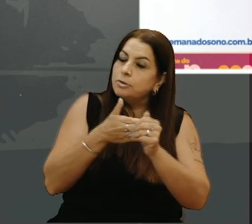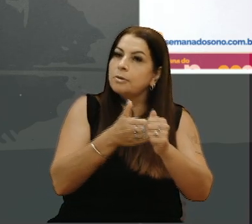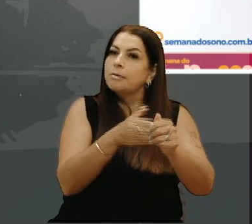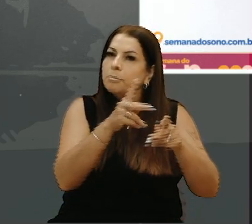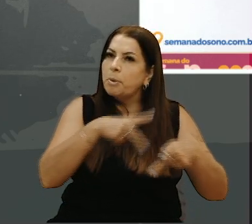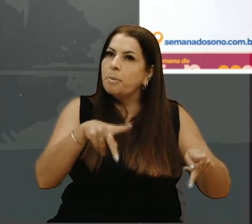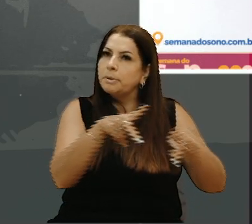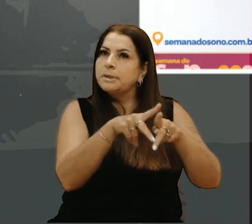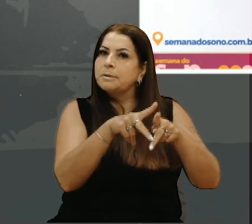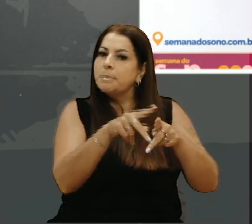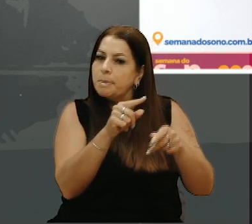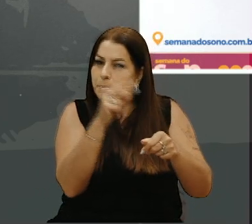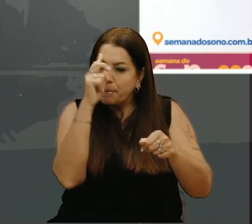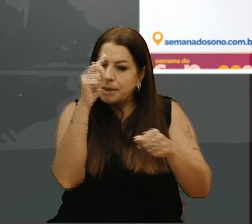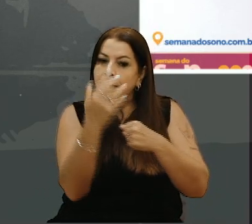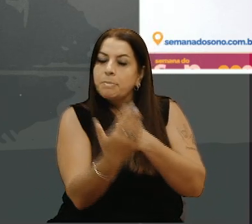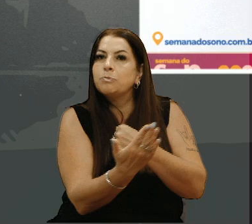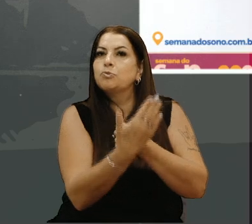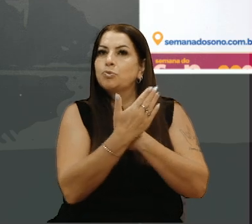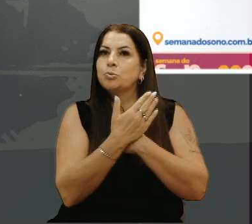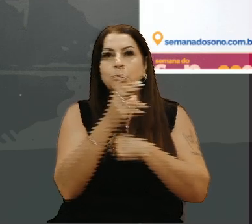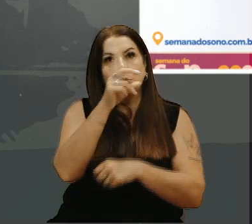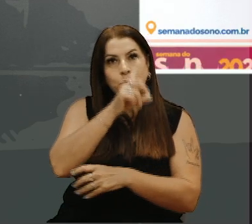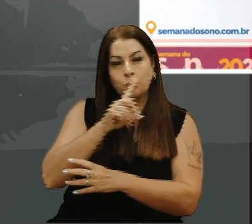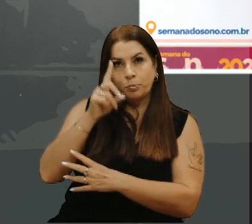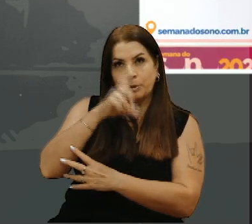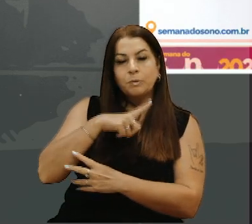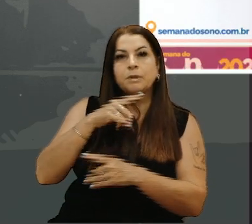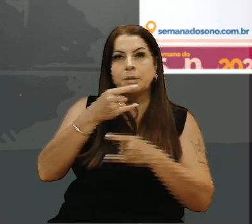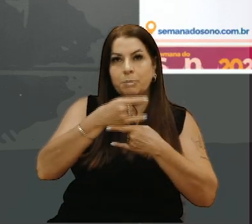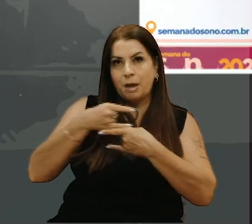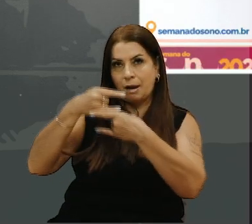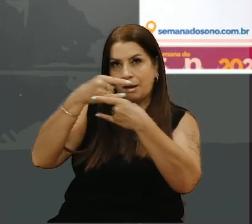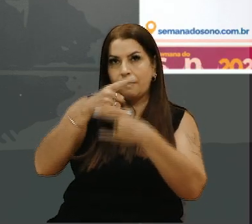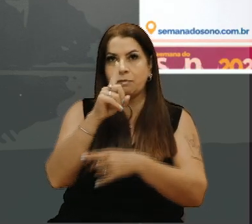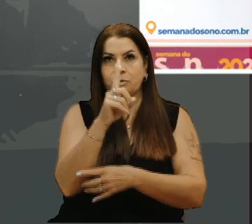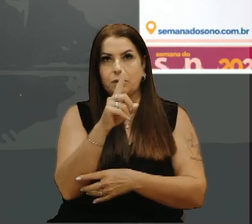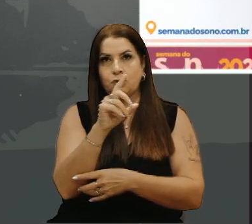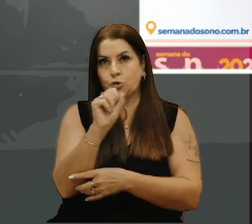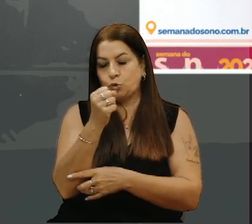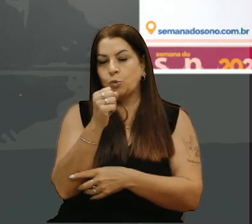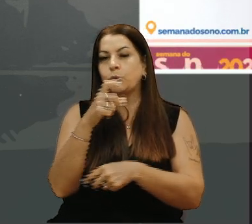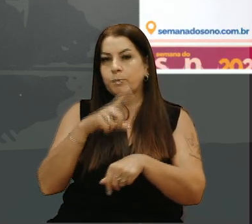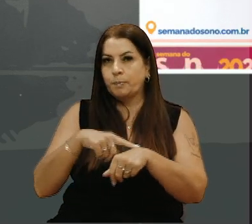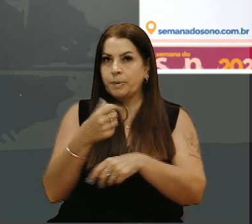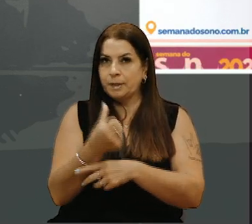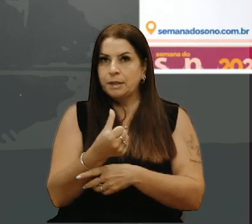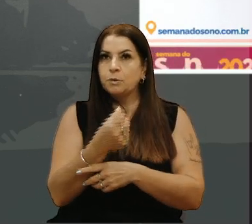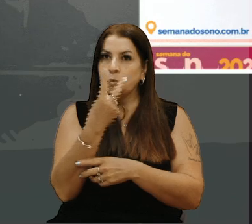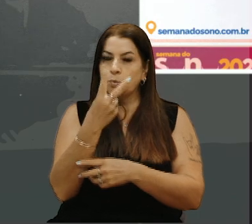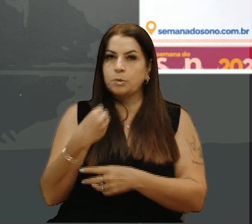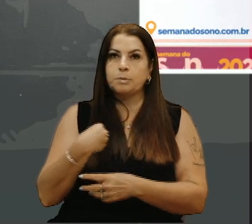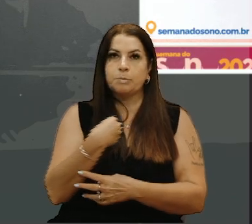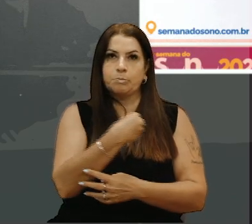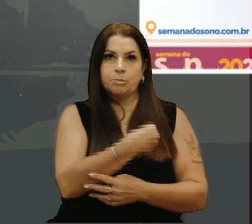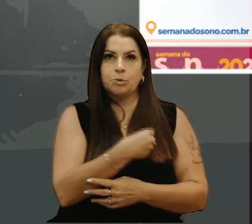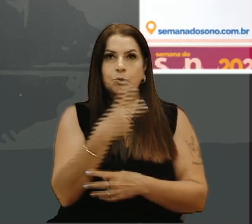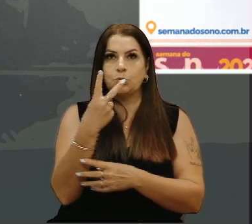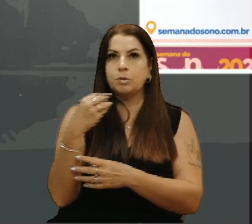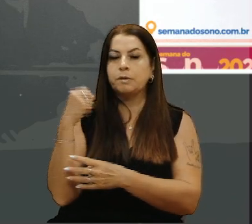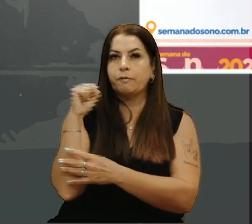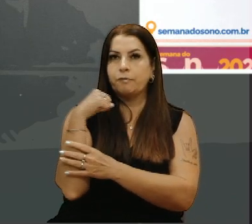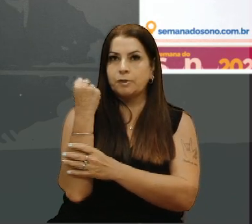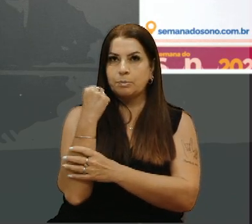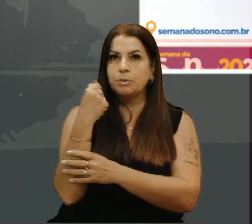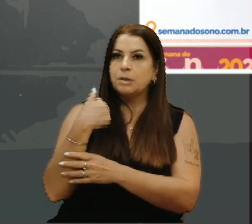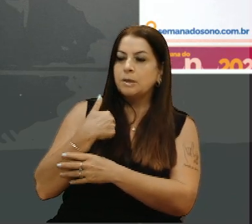para buscar ajuda. No domingo, nós vamos ter uma live às 18 horas, com 2 médicas, 2 fisioterapeutas e